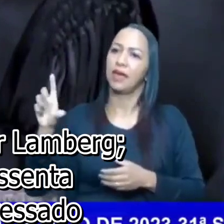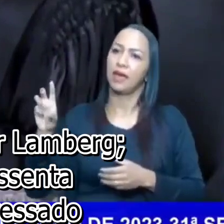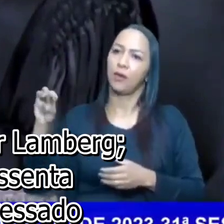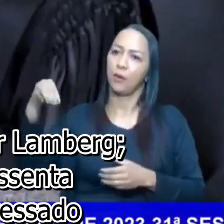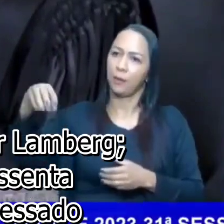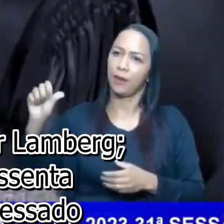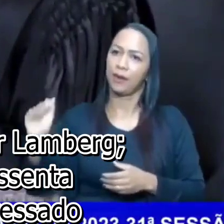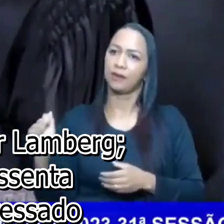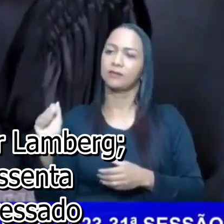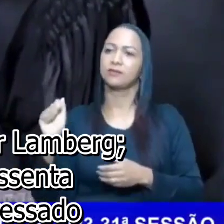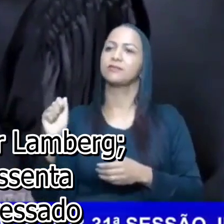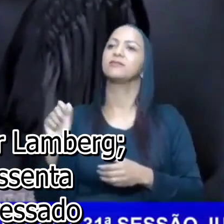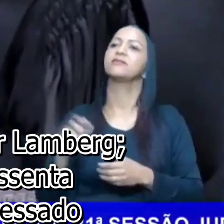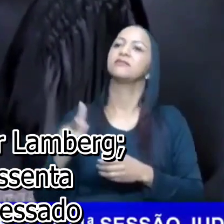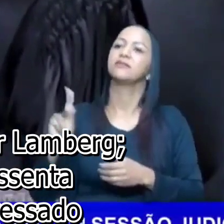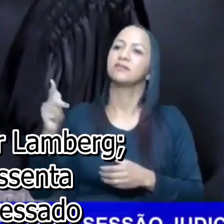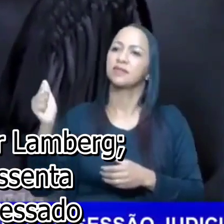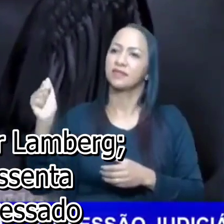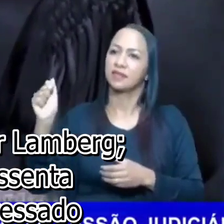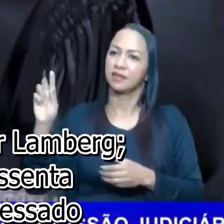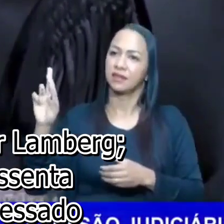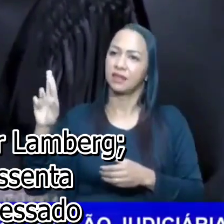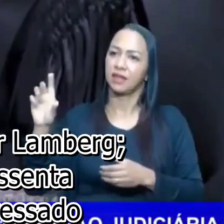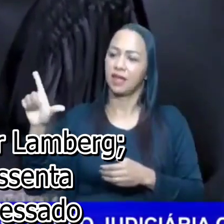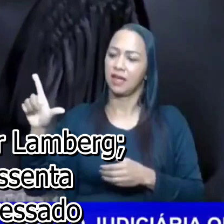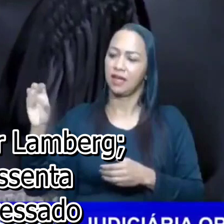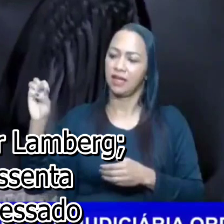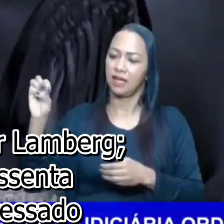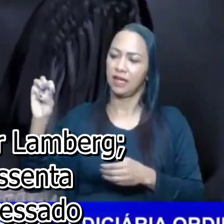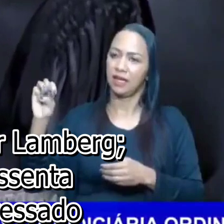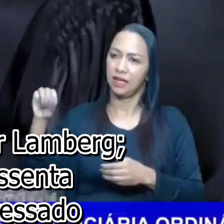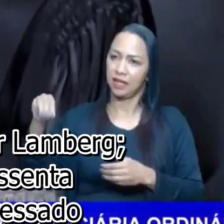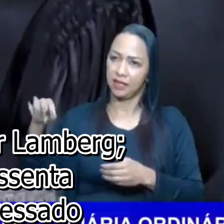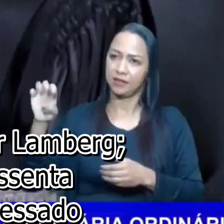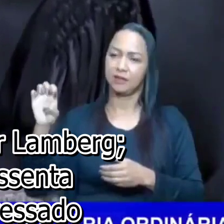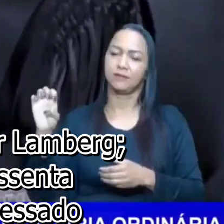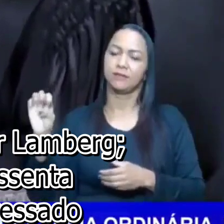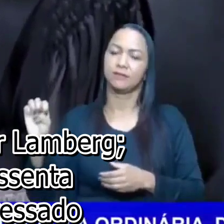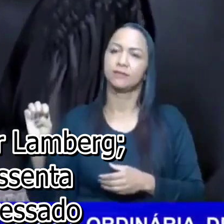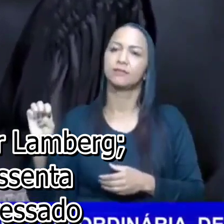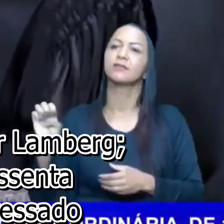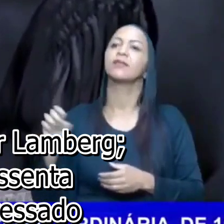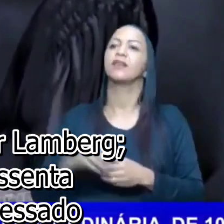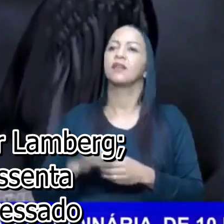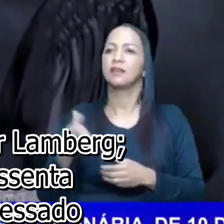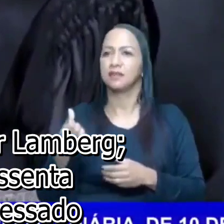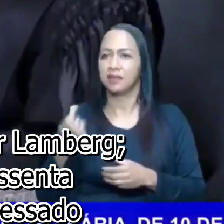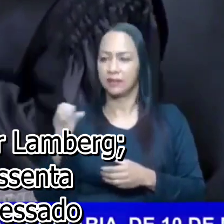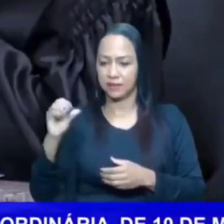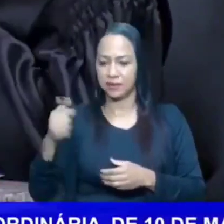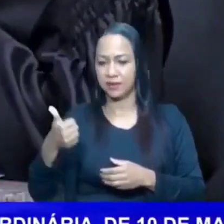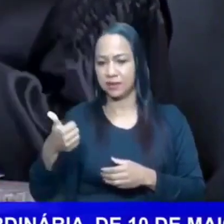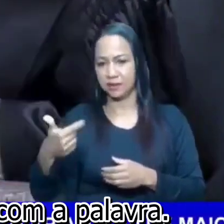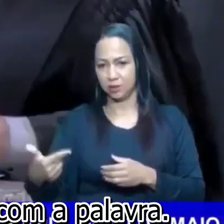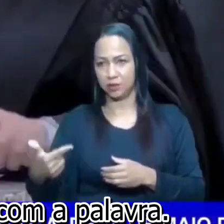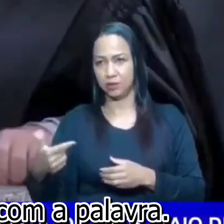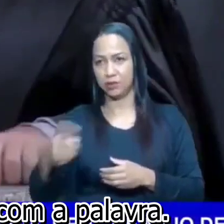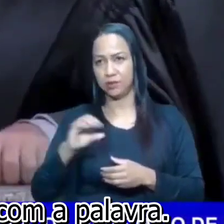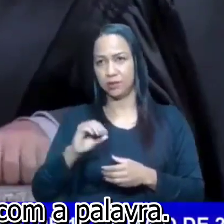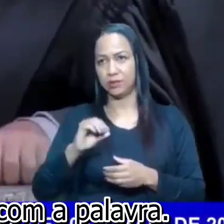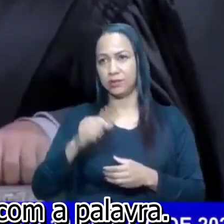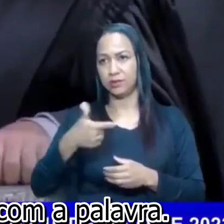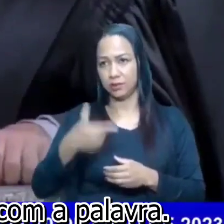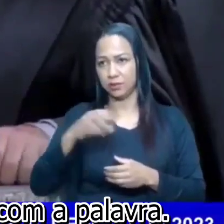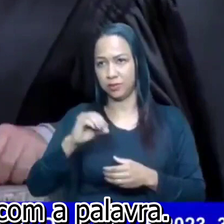Pereira e Carlene Aguiar Lamberg. E, finalmente, a prestação de contas 060-1280 de 2022,